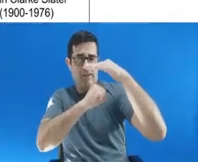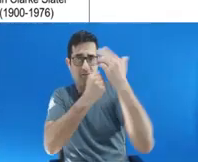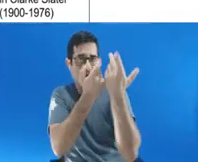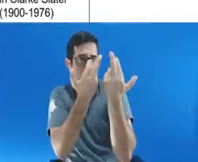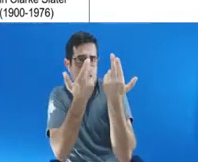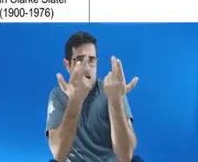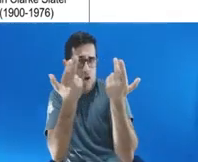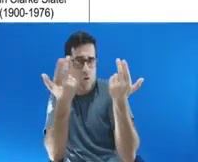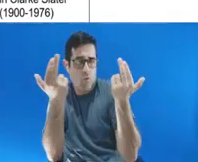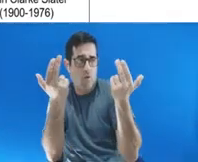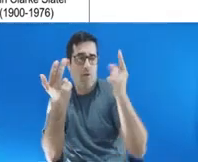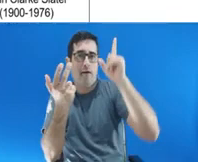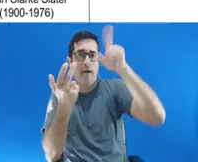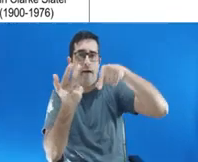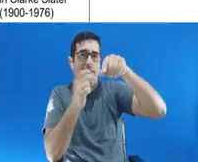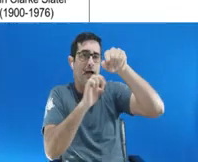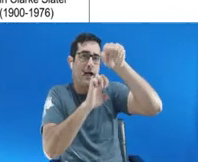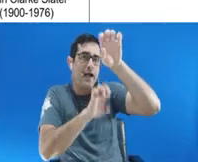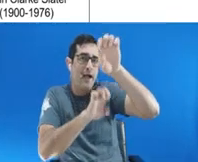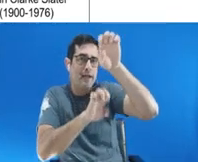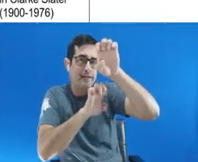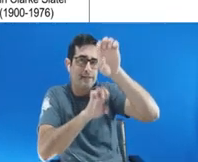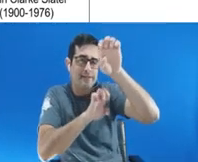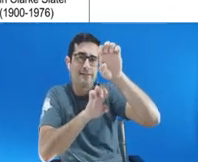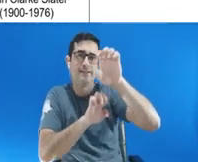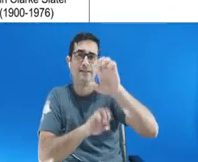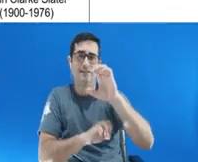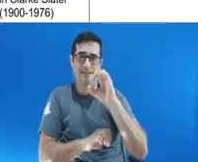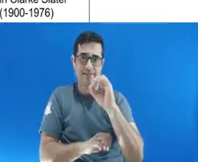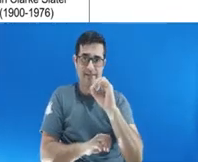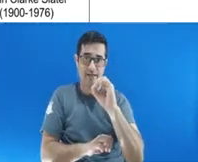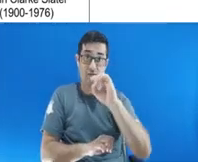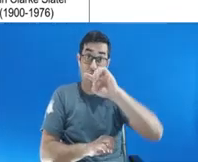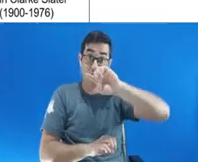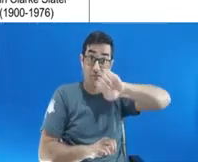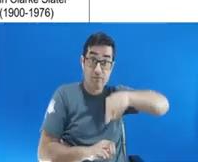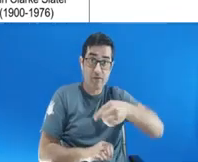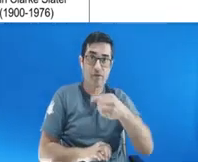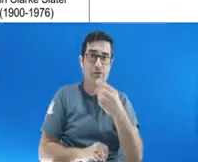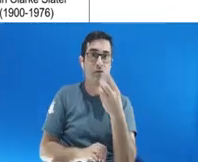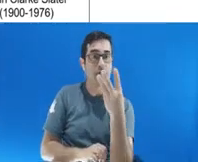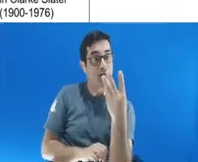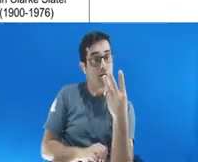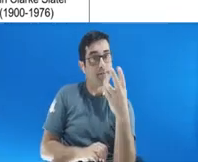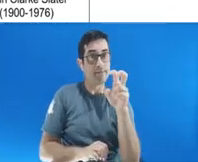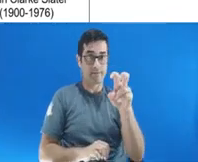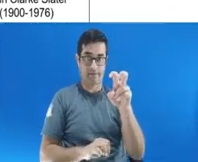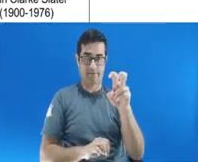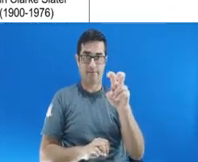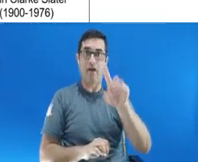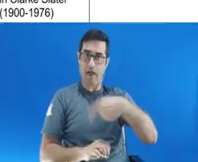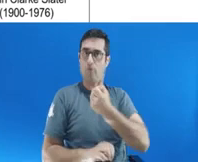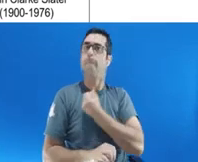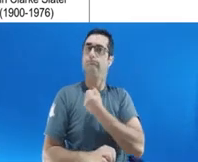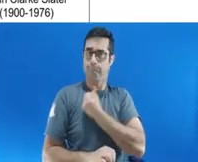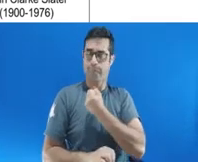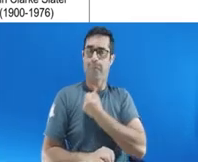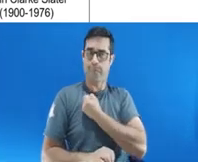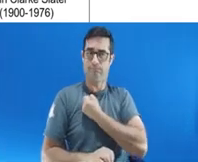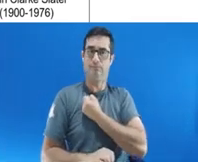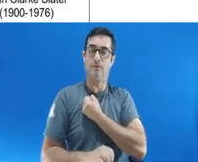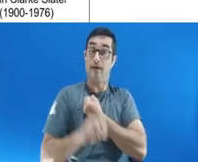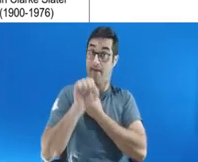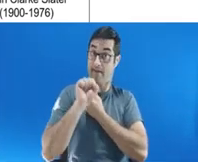em 0,35. É o parâmetro de blindagem, que é o S, para o